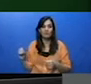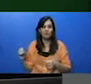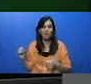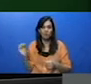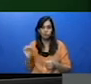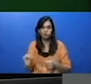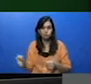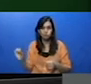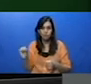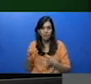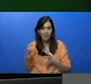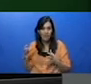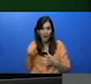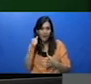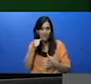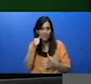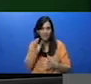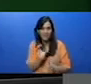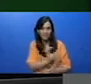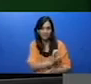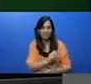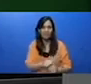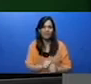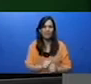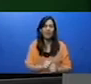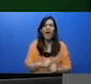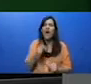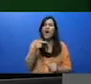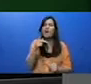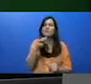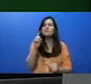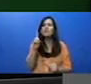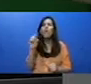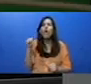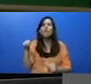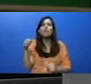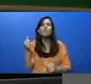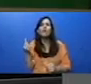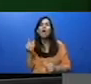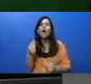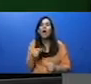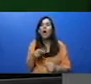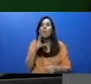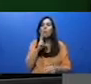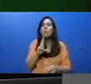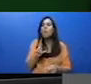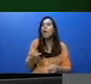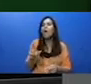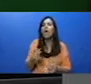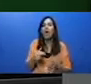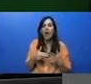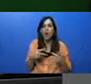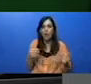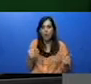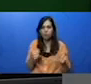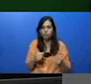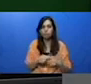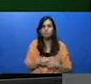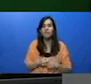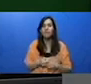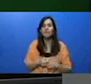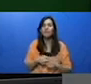Então, olha lá. Na página 196, vamos responder as questões. Depois a gente volta lá para